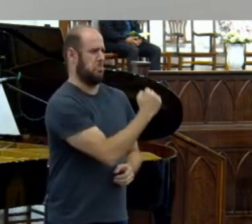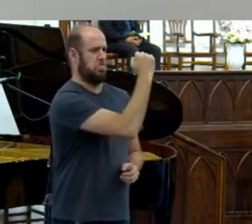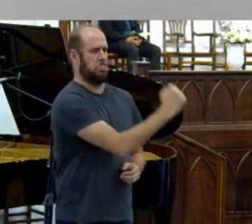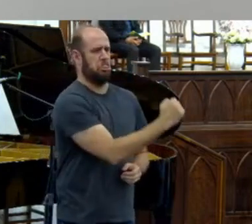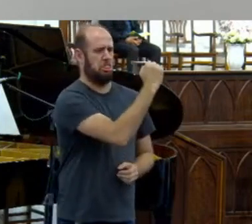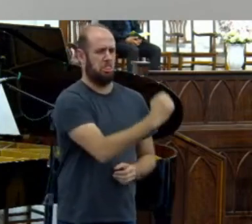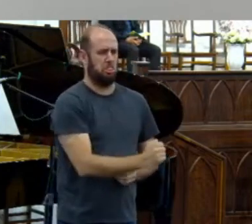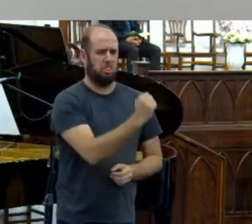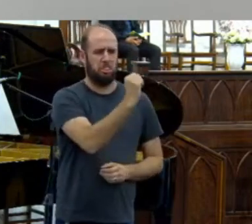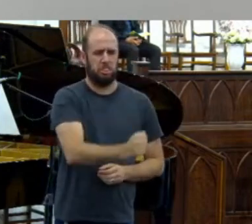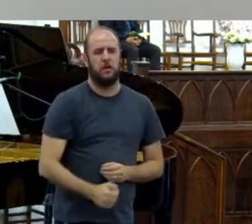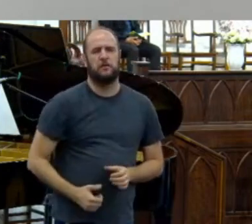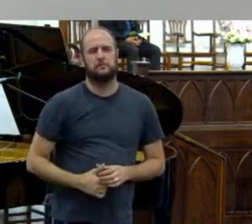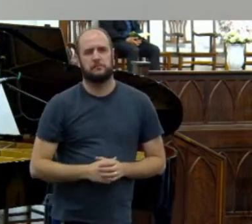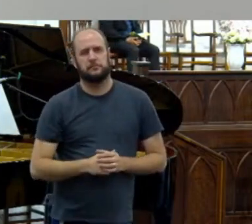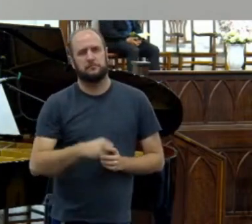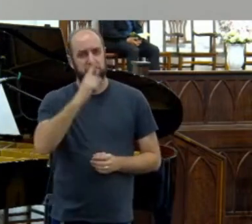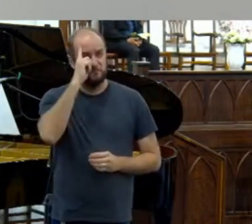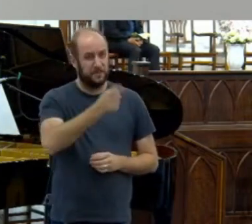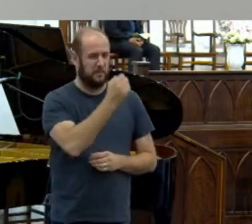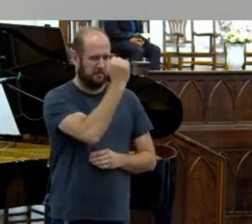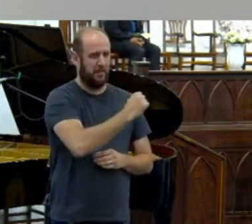Vocês sabem de quem eu estou falando.